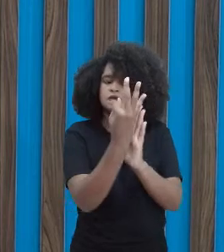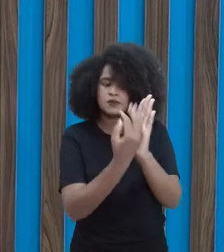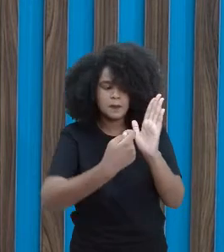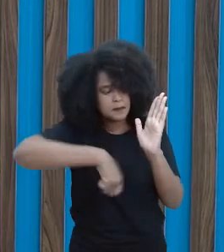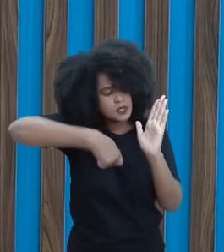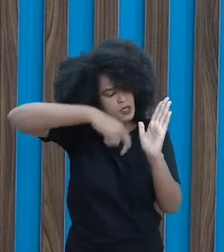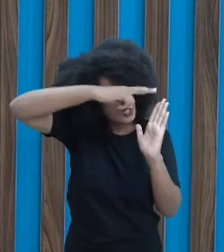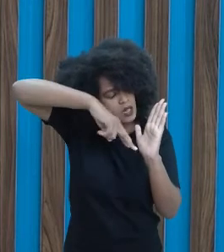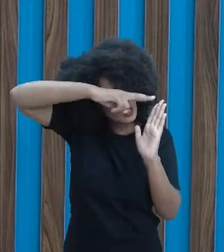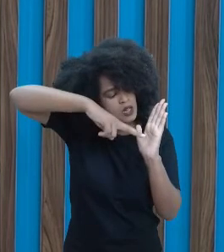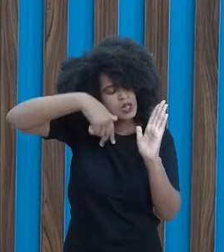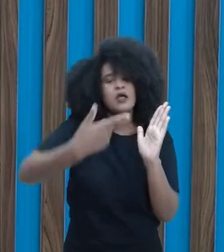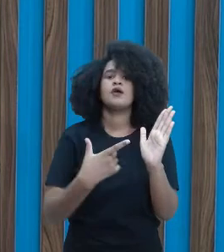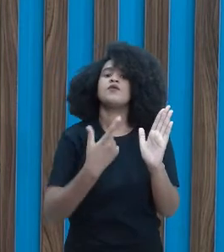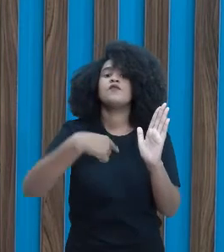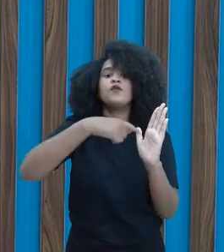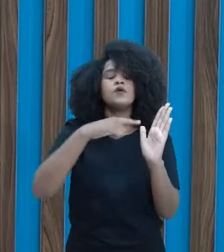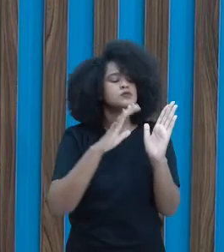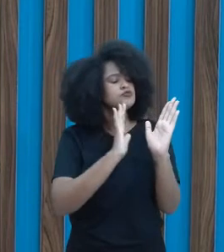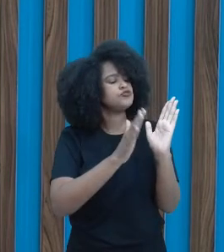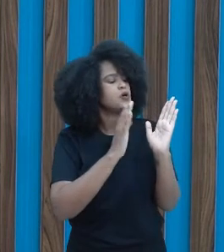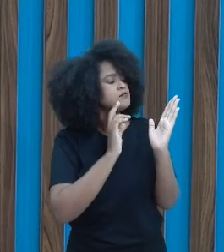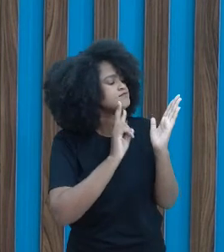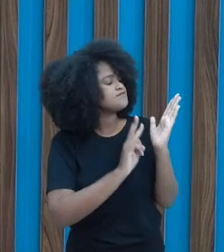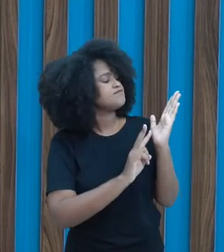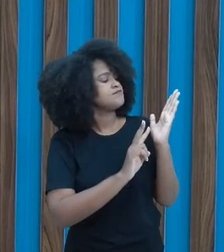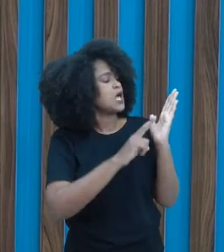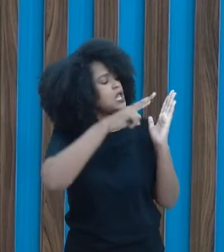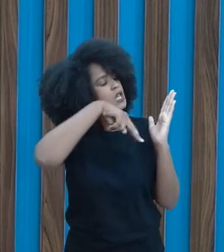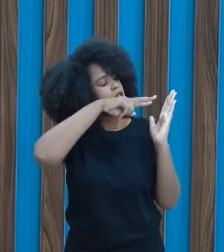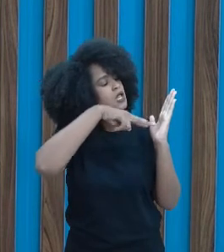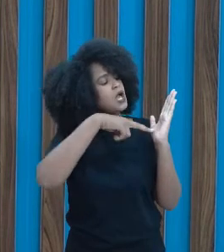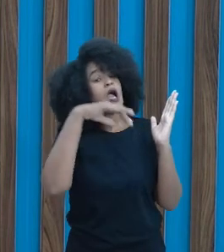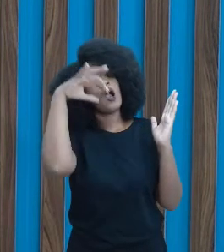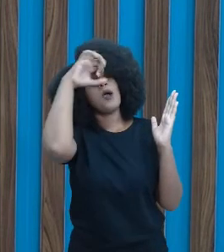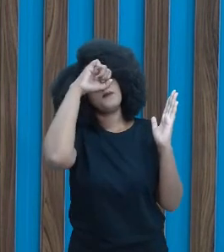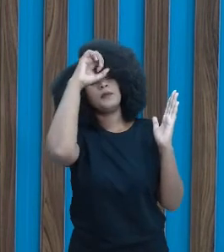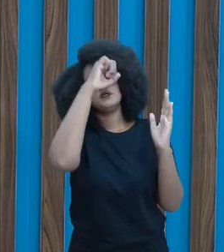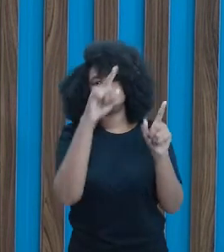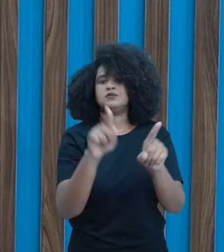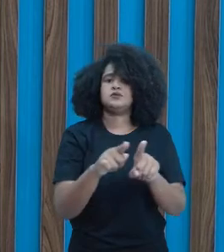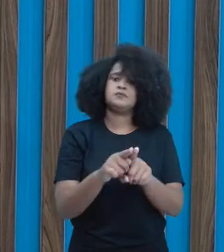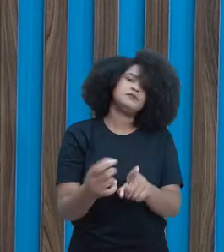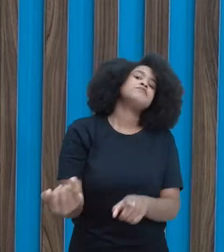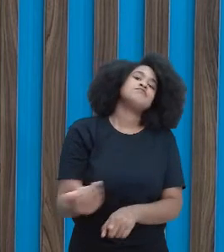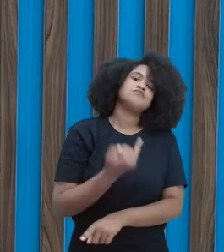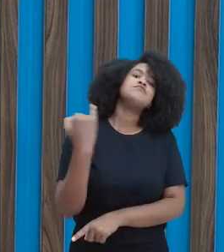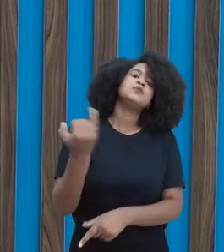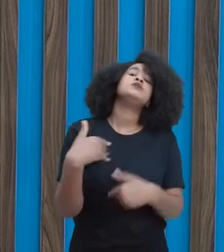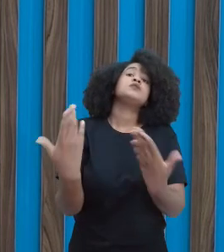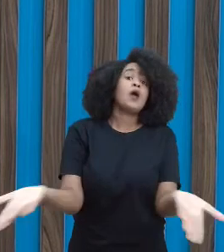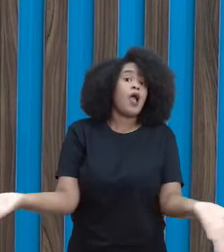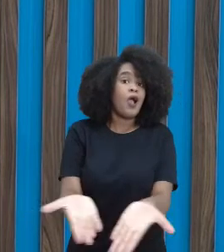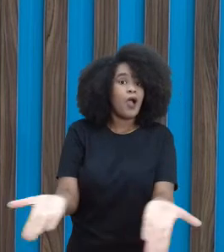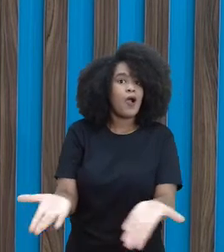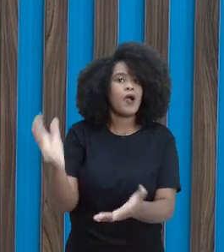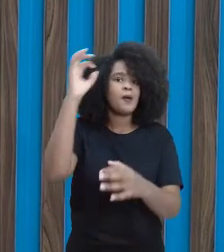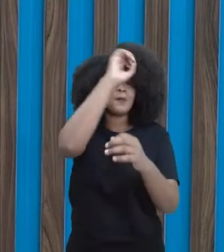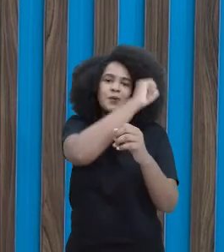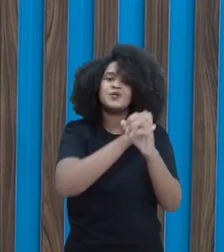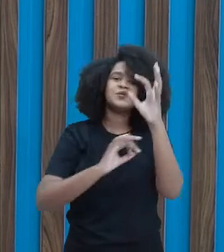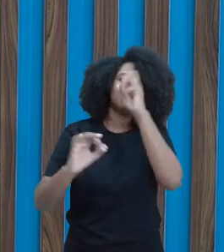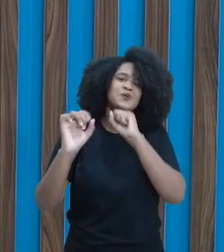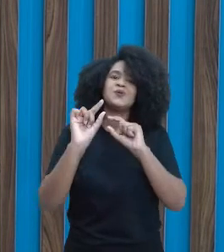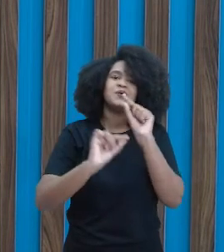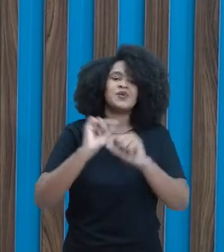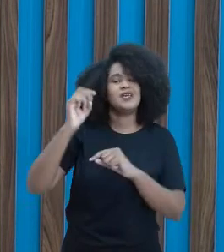vão, vocês vão também, no momento da leitura, aprender alguma coisa. E aí a gente está aprendendo, em primeiro momento, a questão